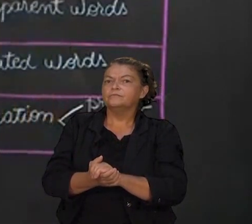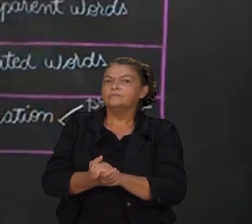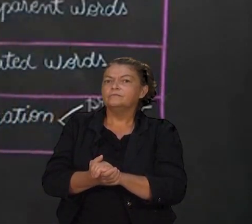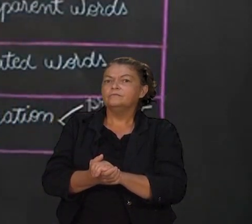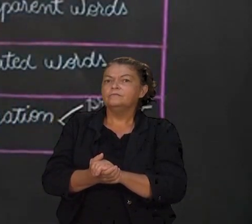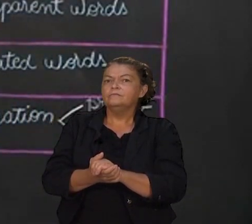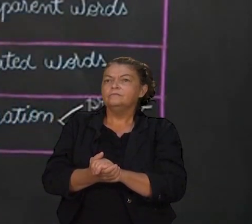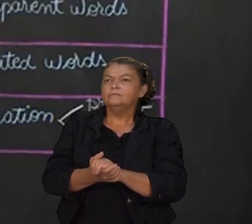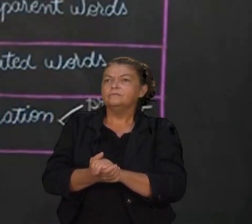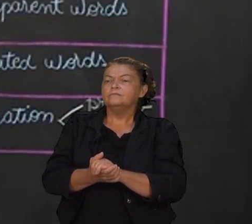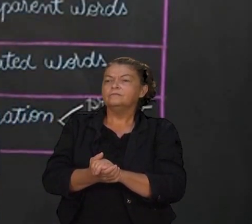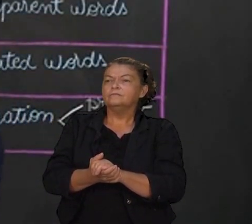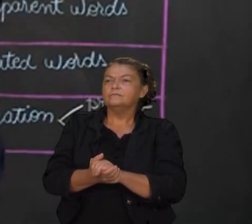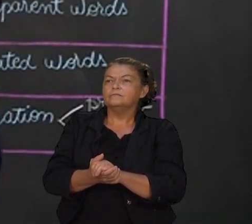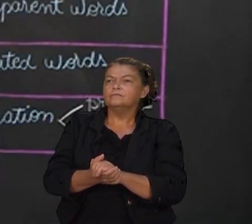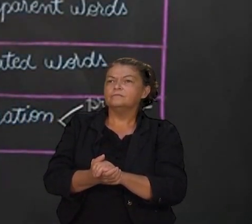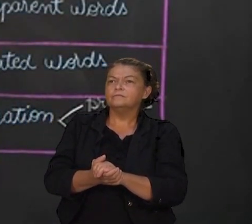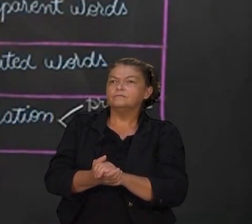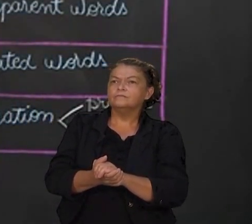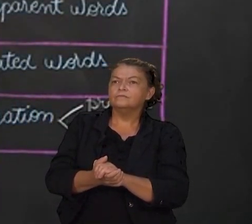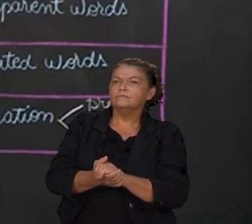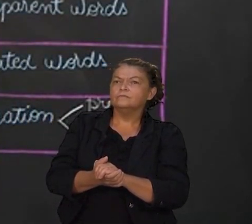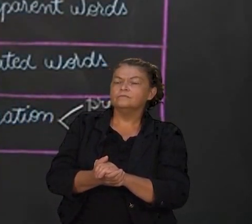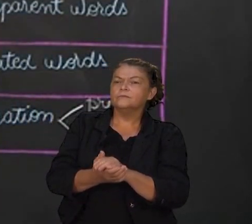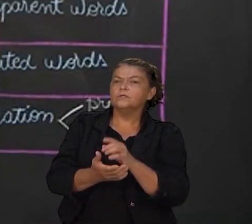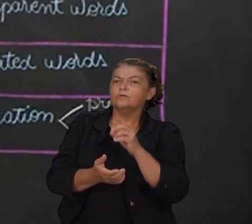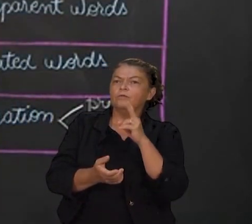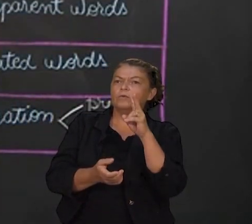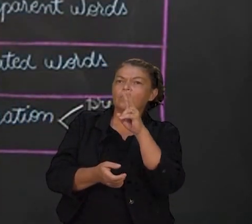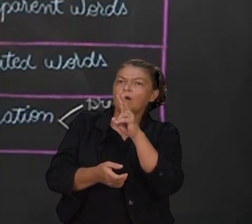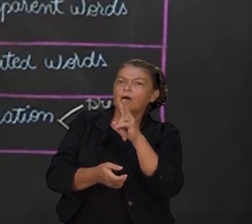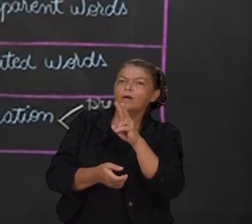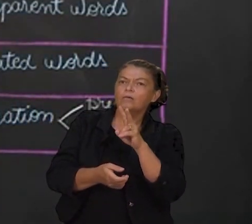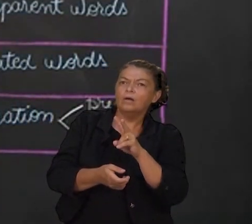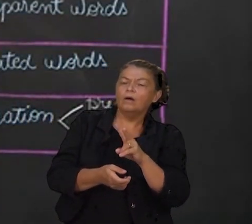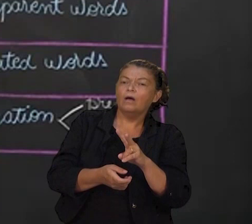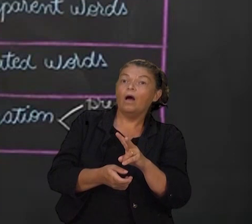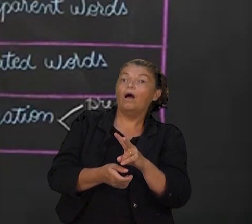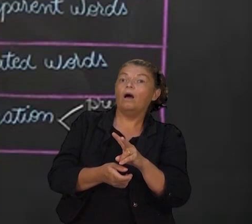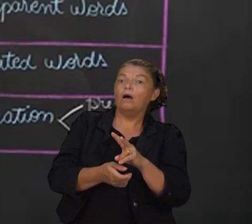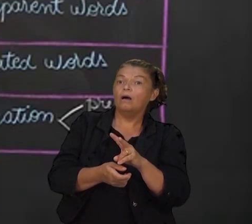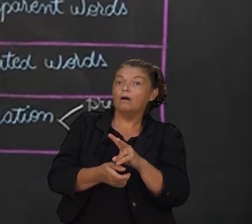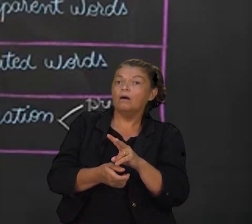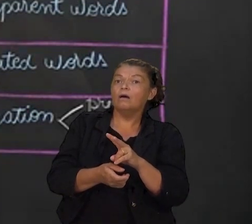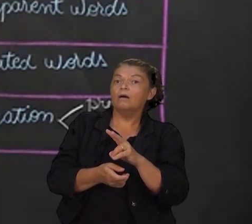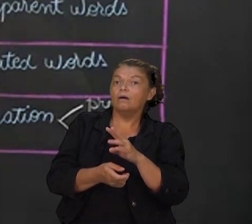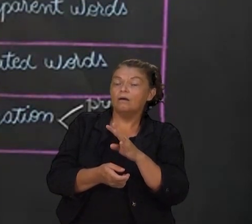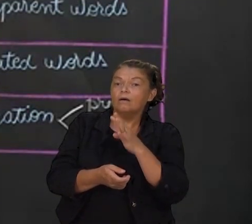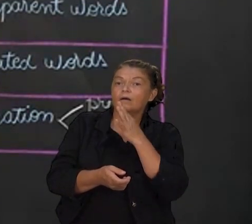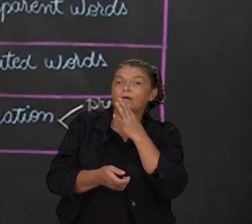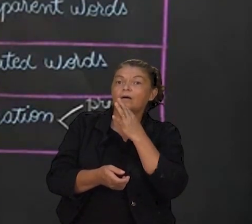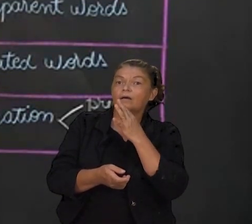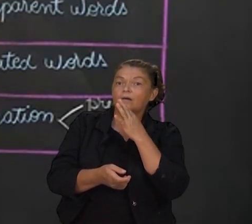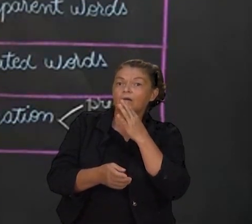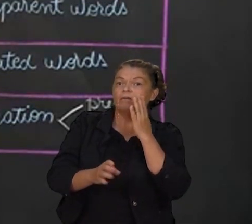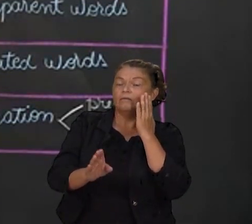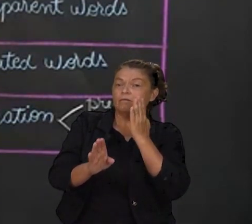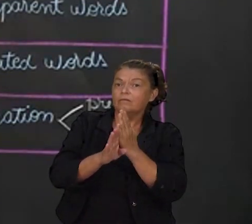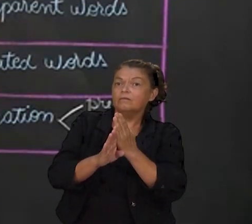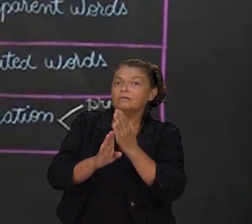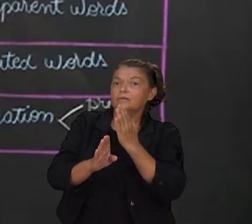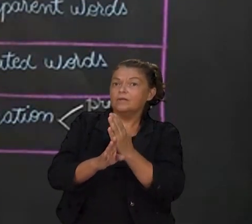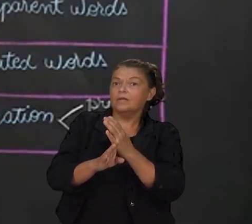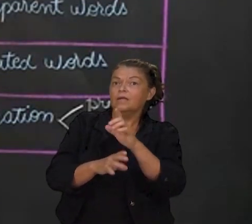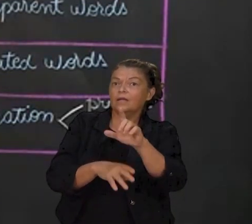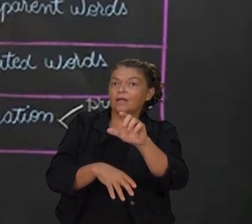estou passando, estou vindo com o meu giz, com o meu lápis, minha caneta. Ah, large. Eu tenho aqui large, que